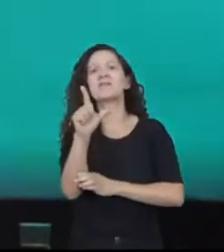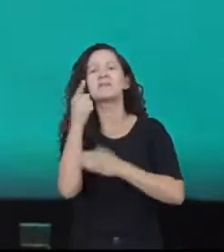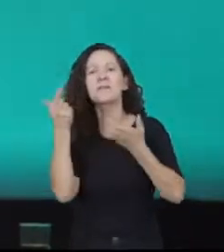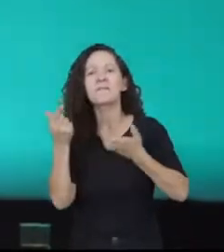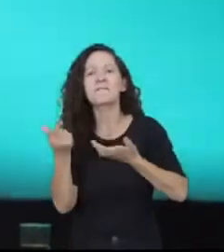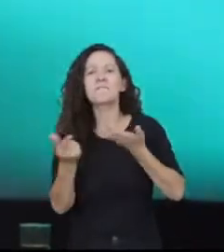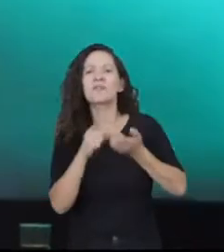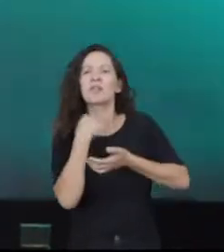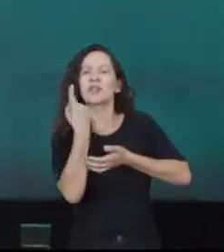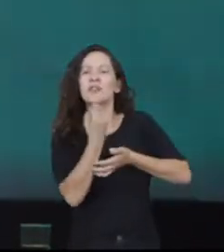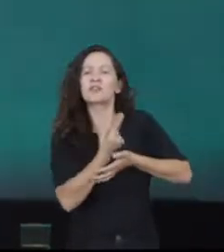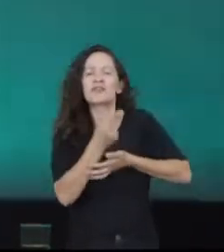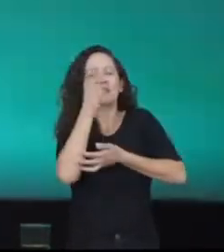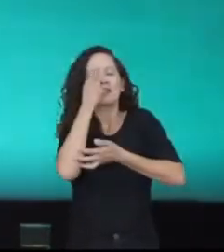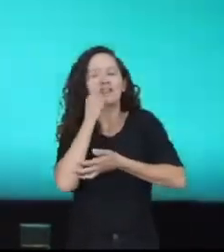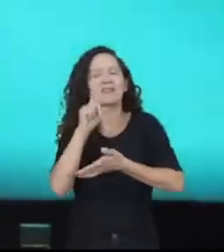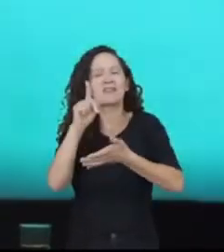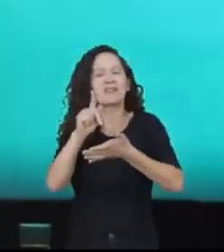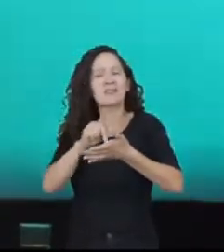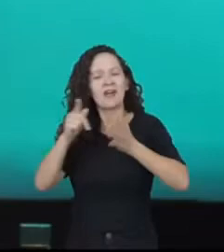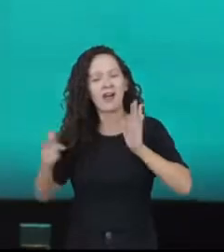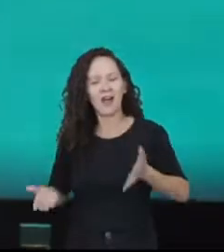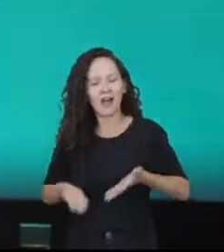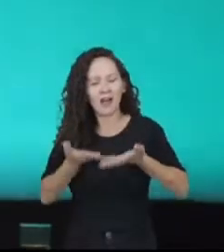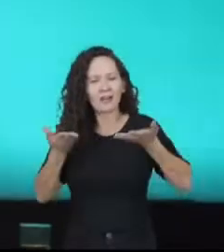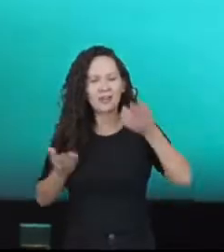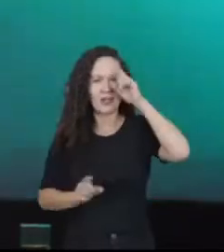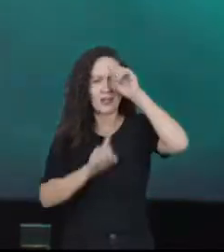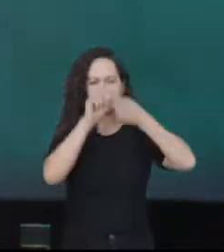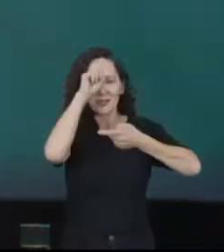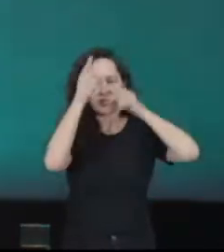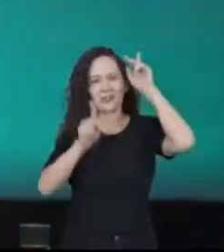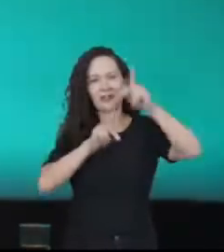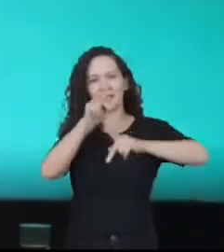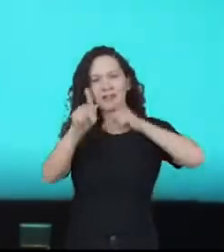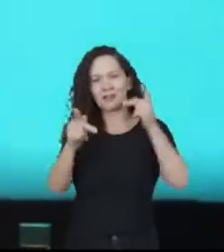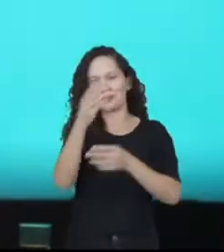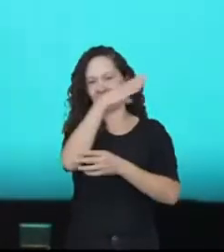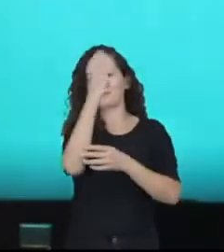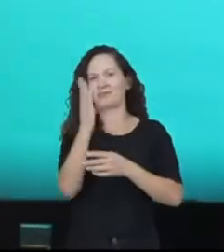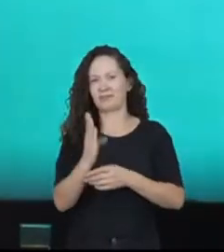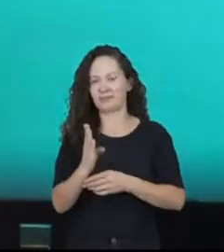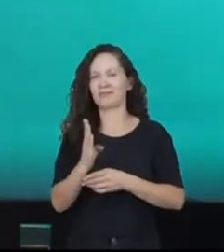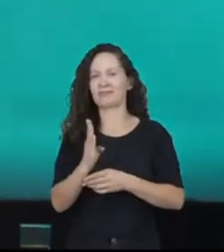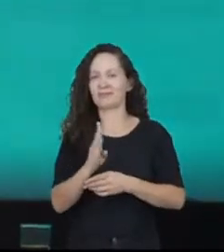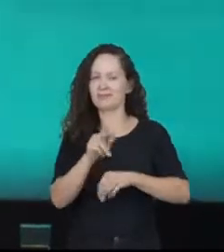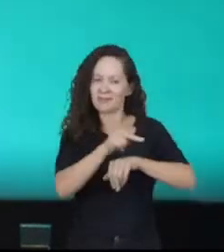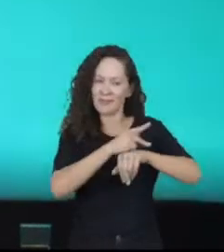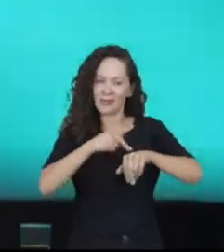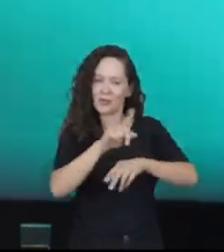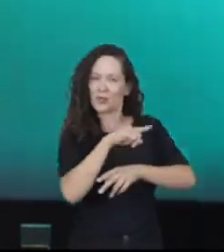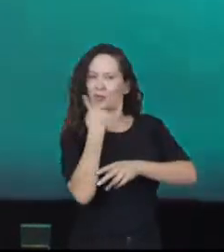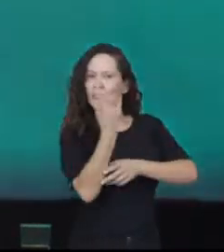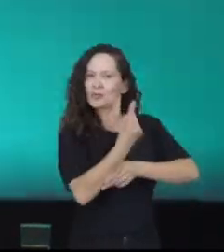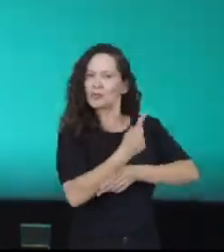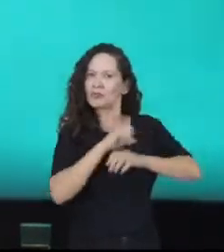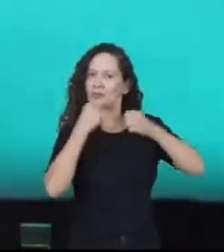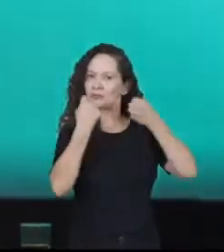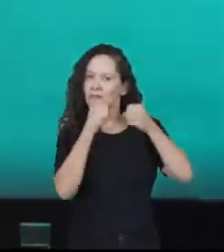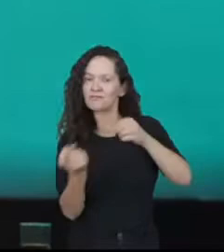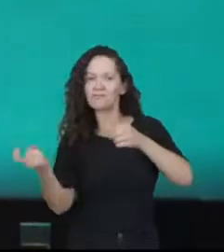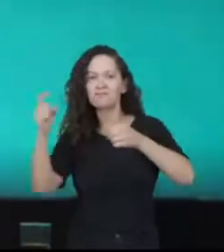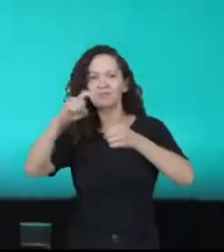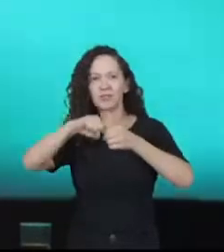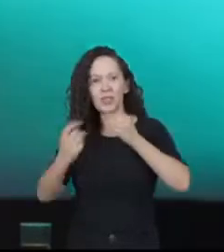para que possam florescer o talento e a criatividade do povo brasileiro. Esse país precisa voltar a criar